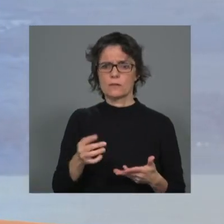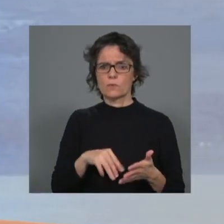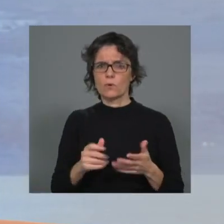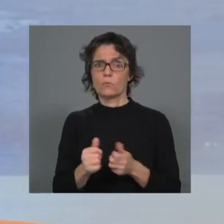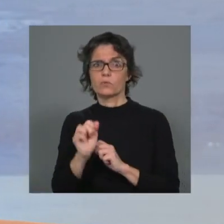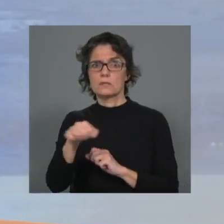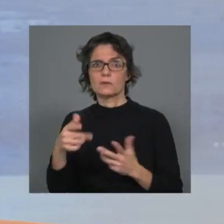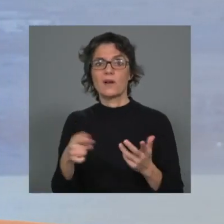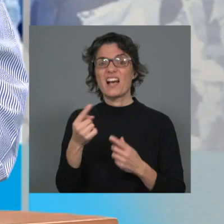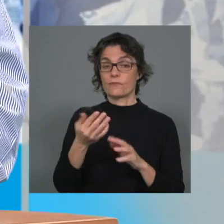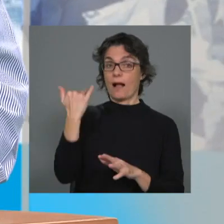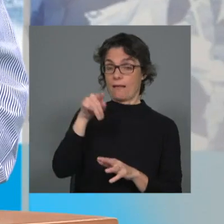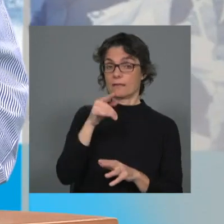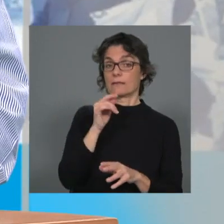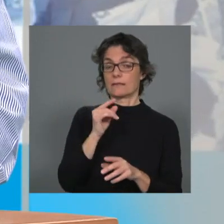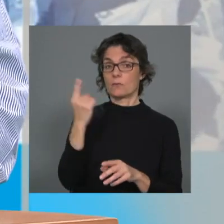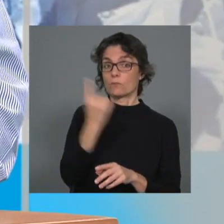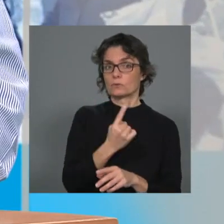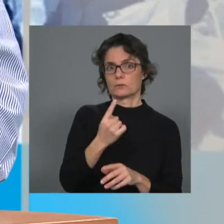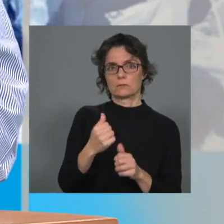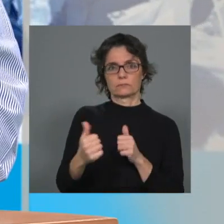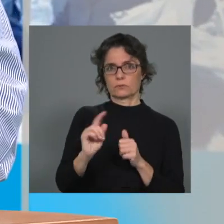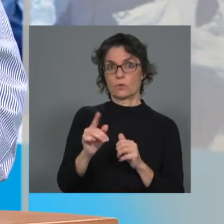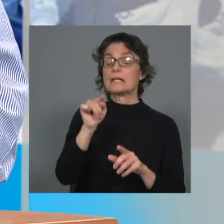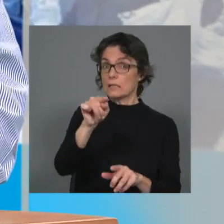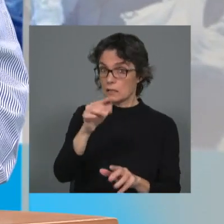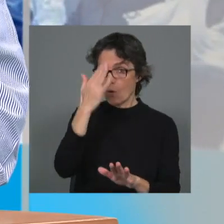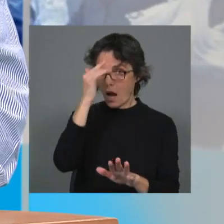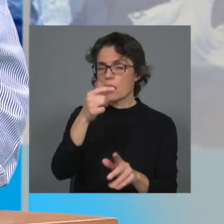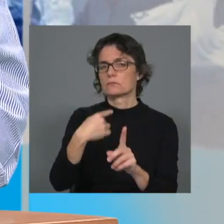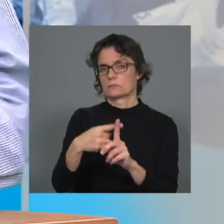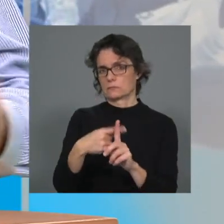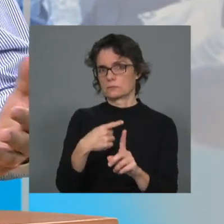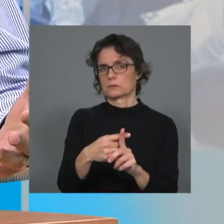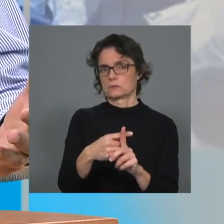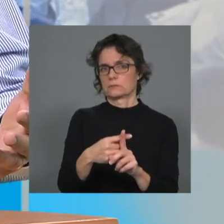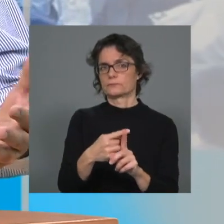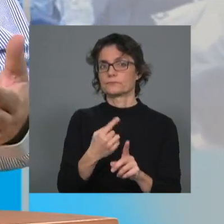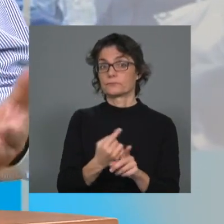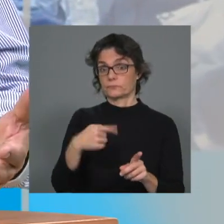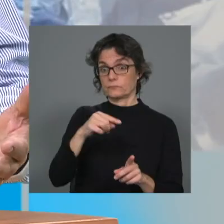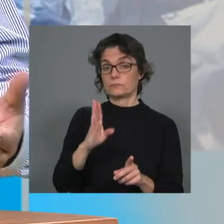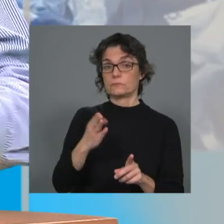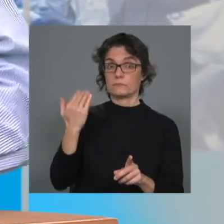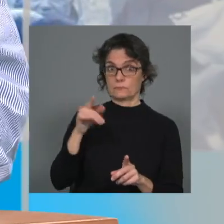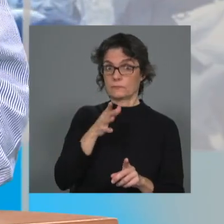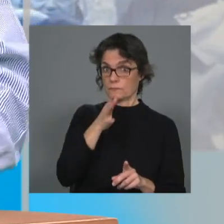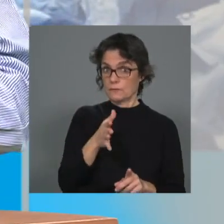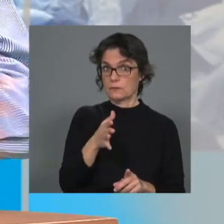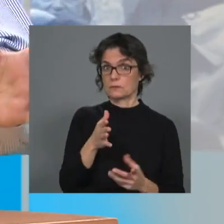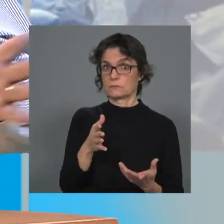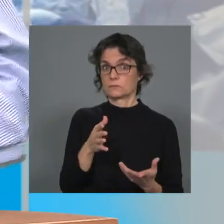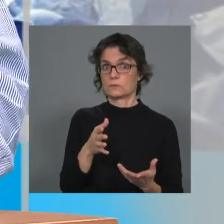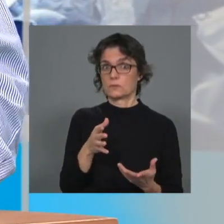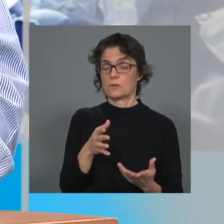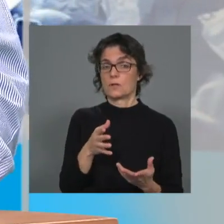online. Não houve, e isso ficou muito claro, e acho que foi uma excelente aprendizagem. Também com o barulho que fizemos da outra vez, alguma coisa havia de ficar, mas acho que